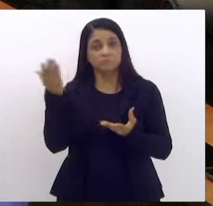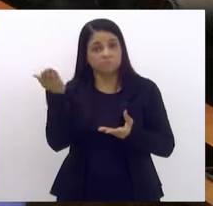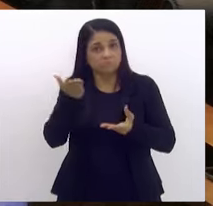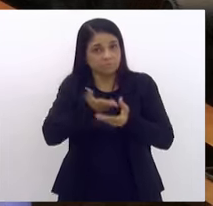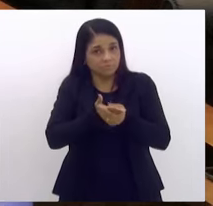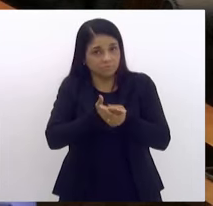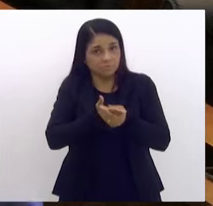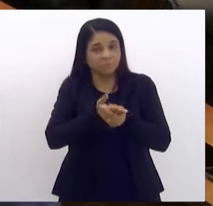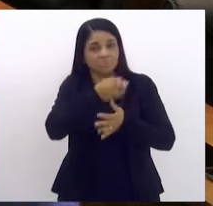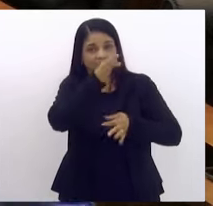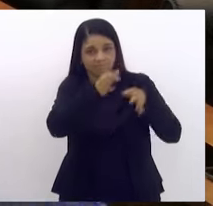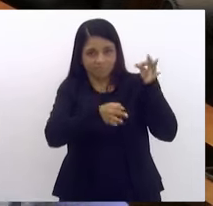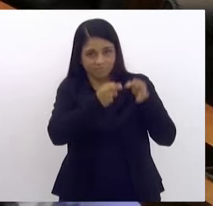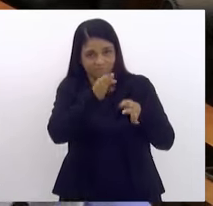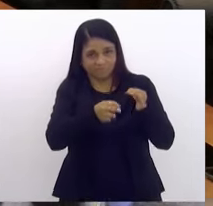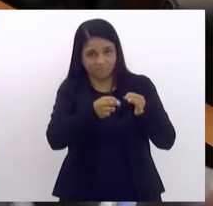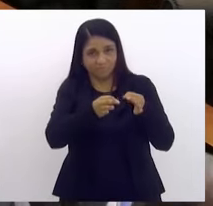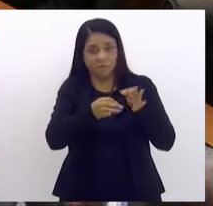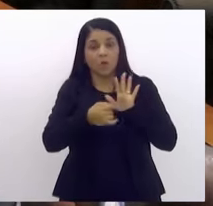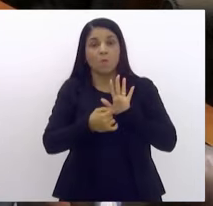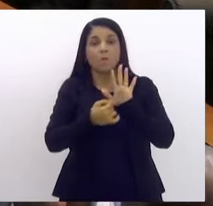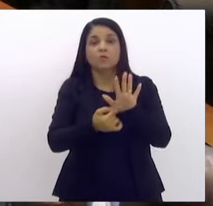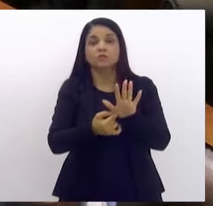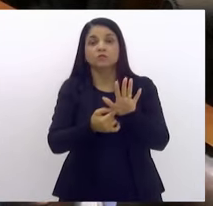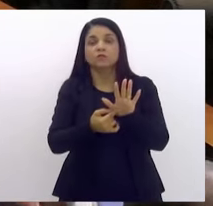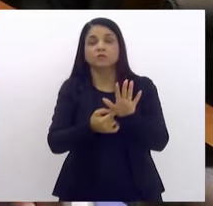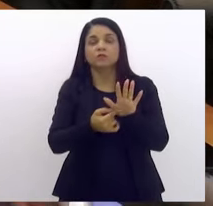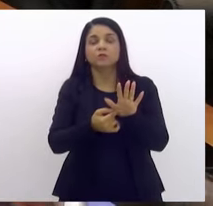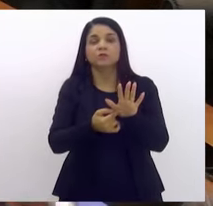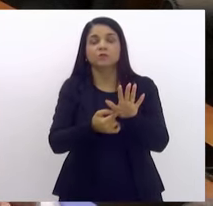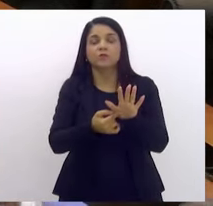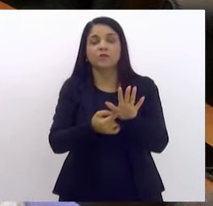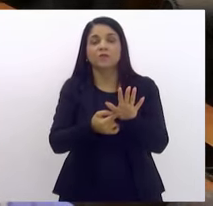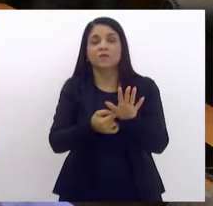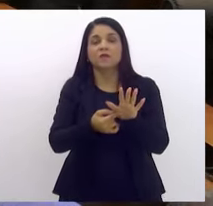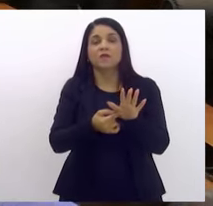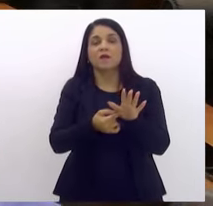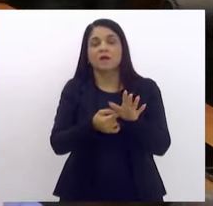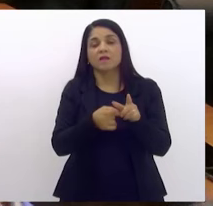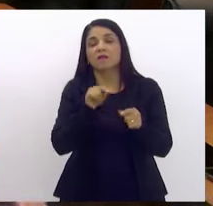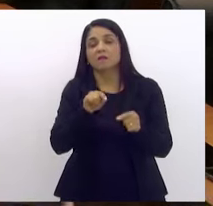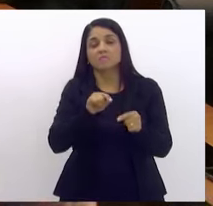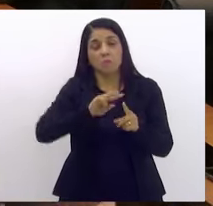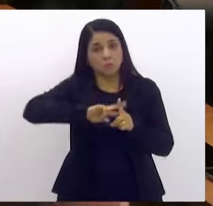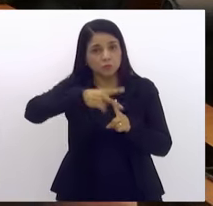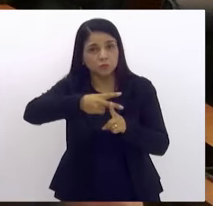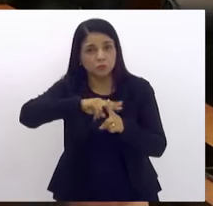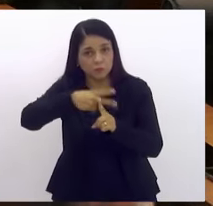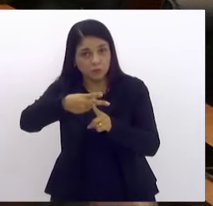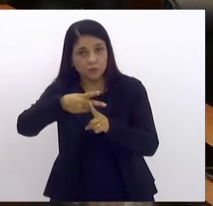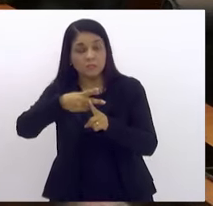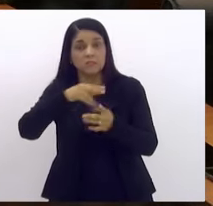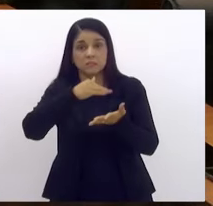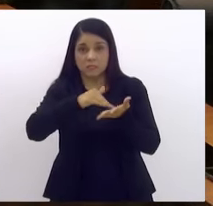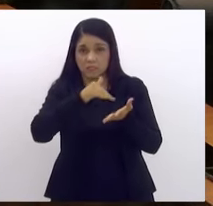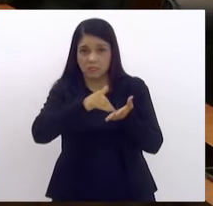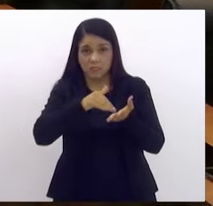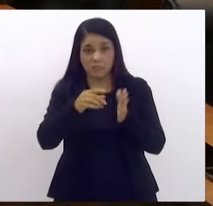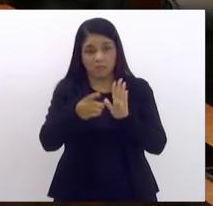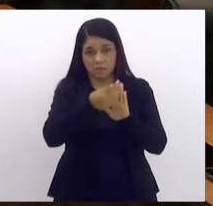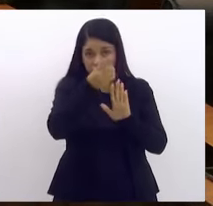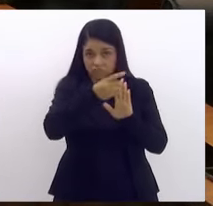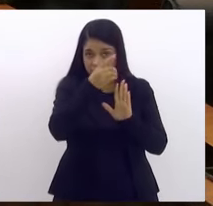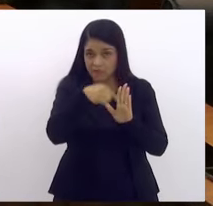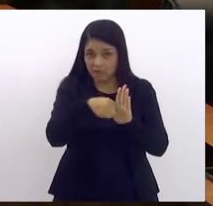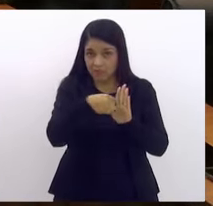judicial mostrando a ilegalidade dele ficar multiplicando as secretarias através de decreto,